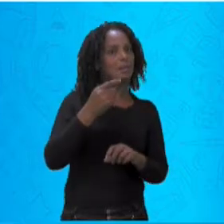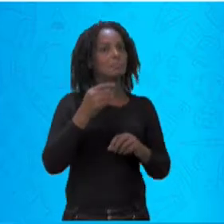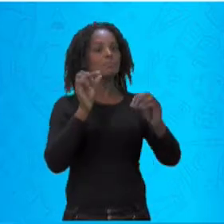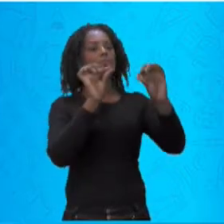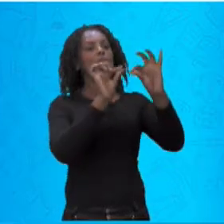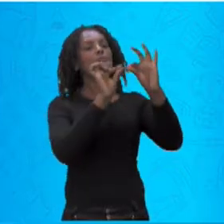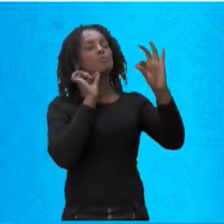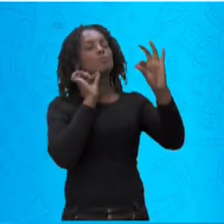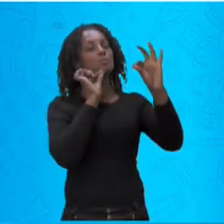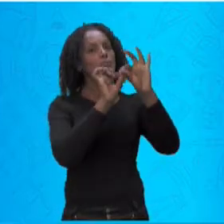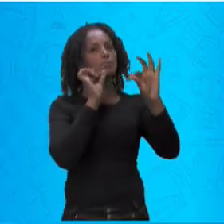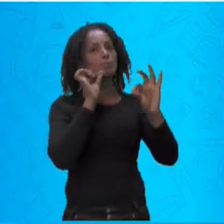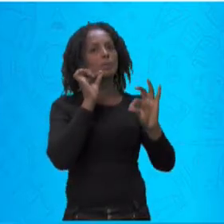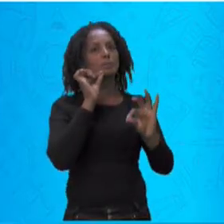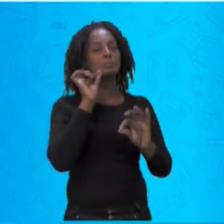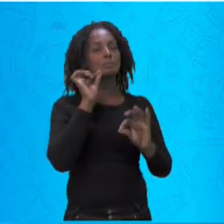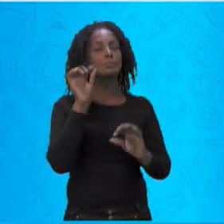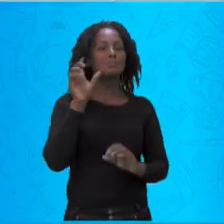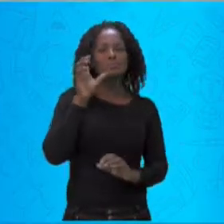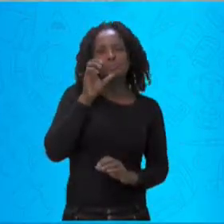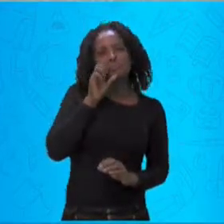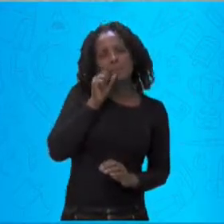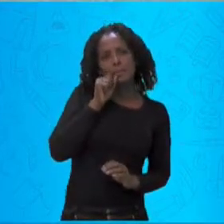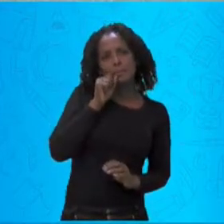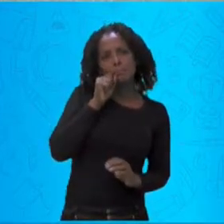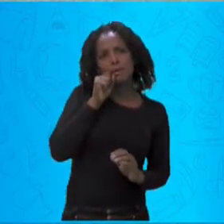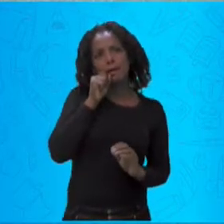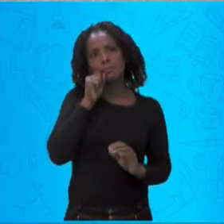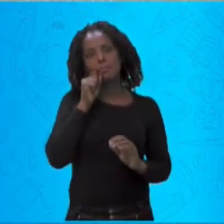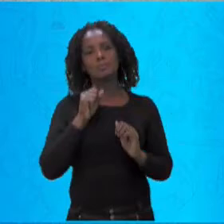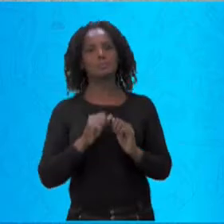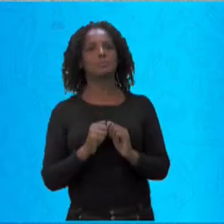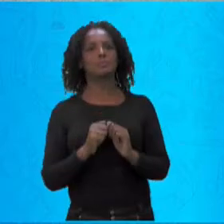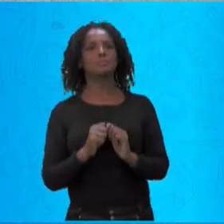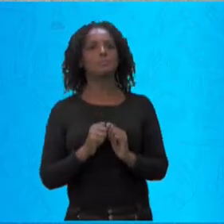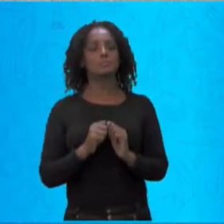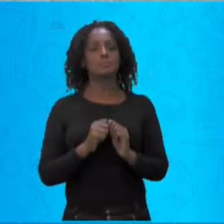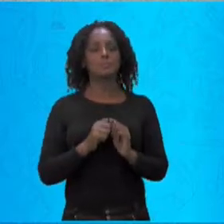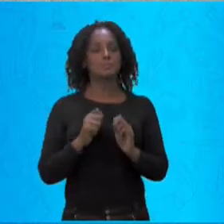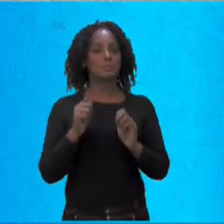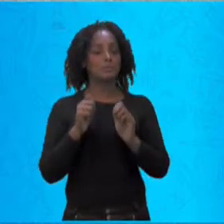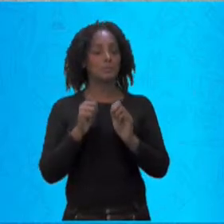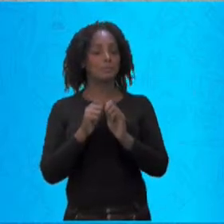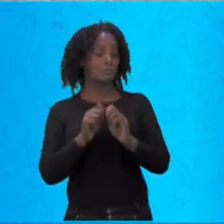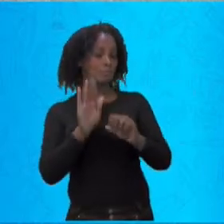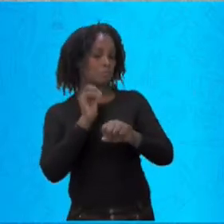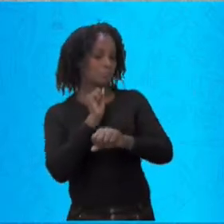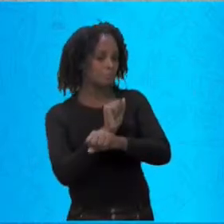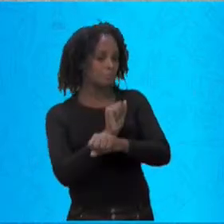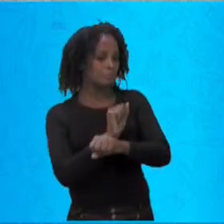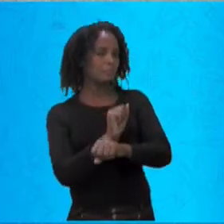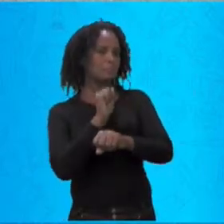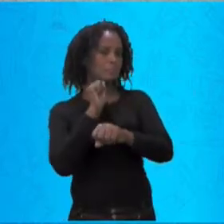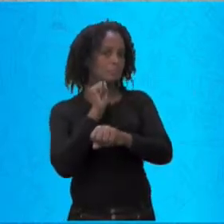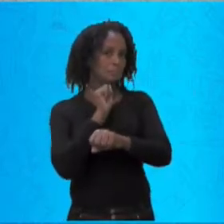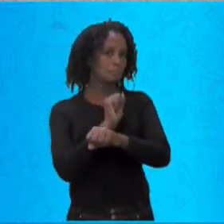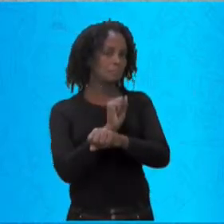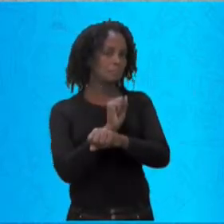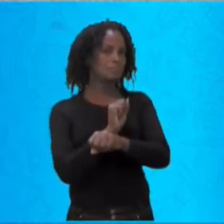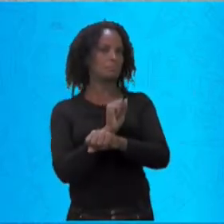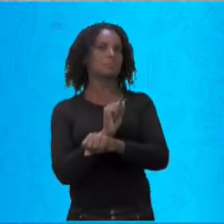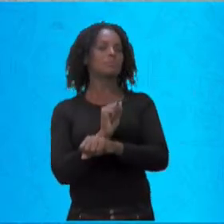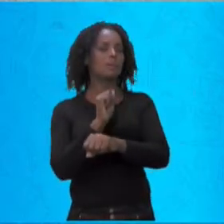uva e limão? Você viu? Foram feitas pausas. E nessa pausa eu